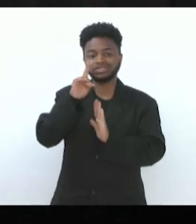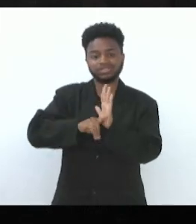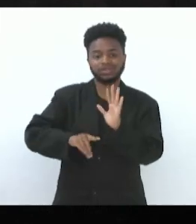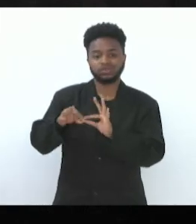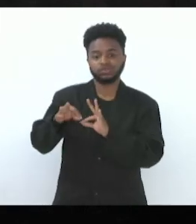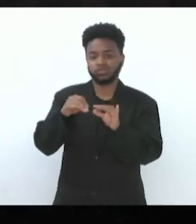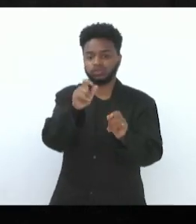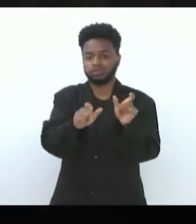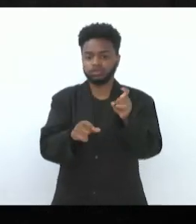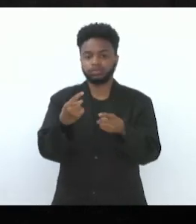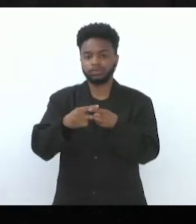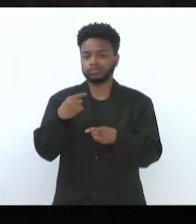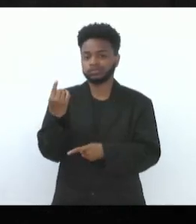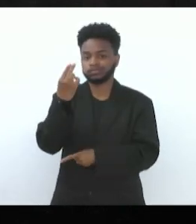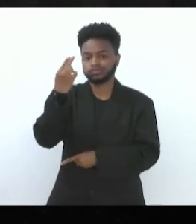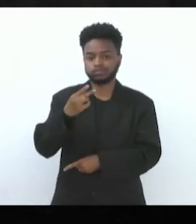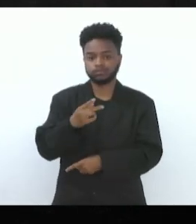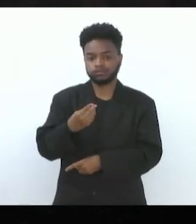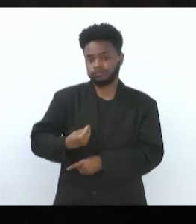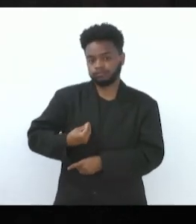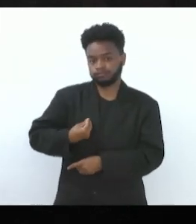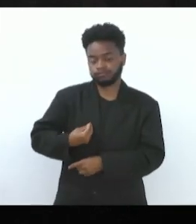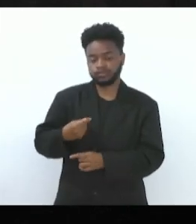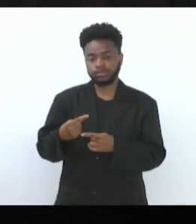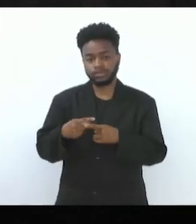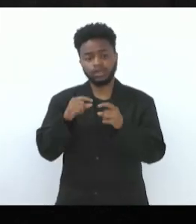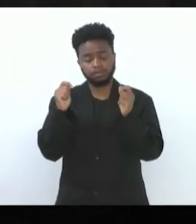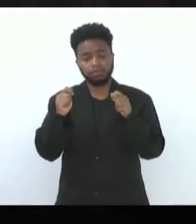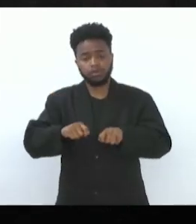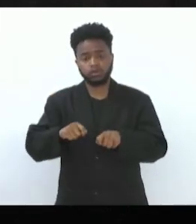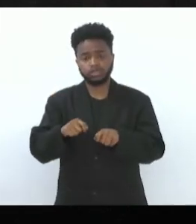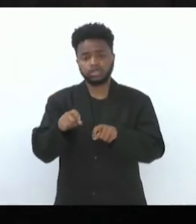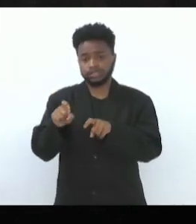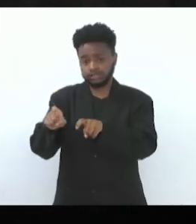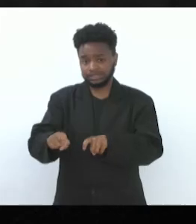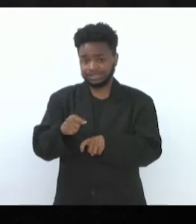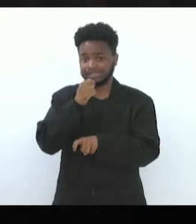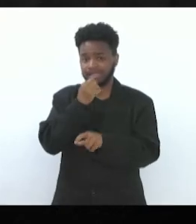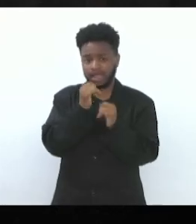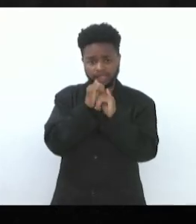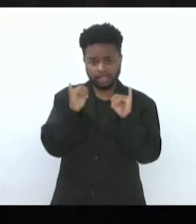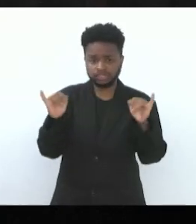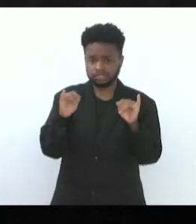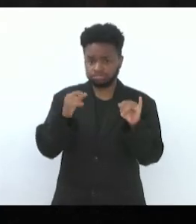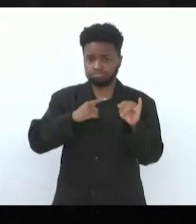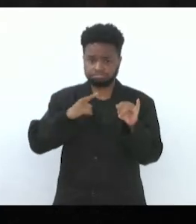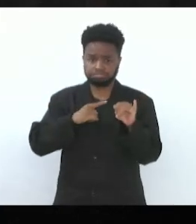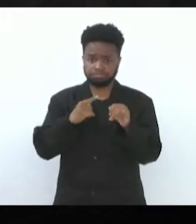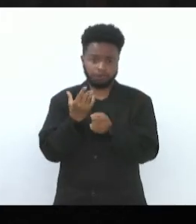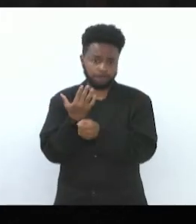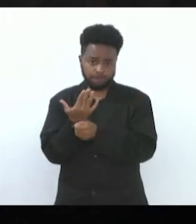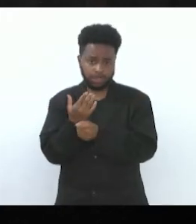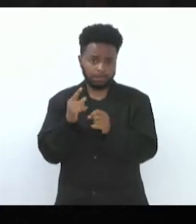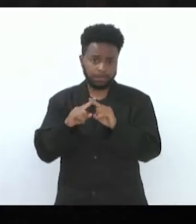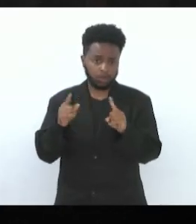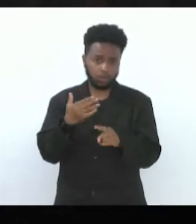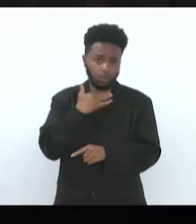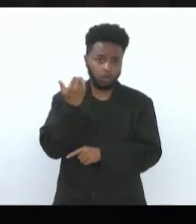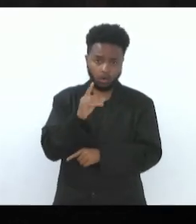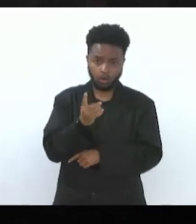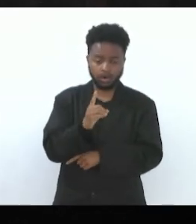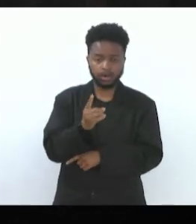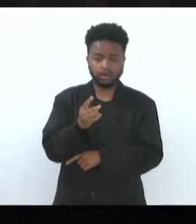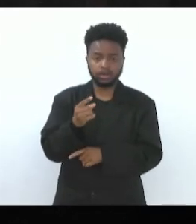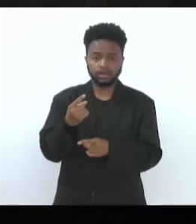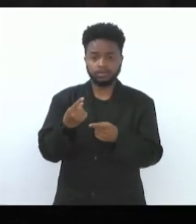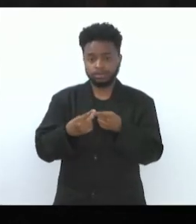água ninguém sobrevive. Você pode sobreviver num sítio sem energia com lampião, que você não vai morrer se